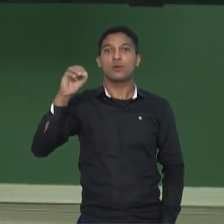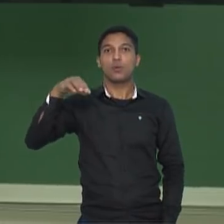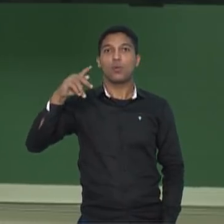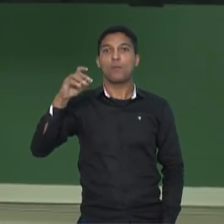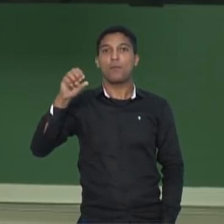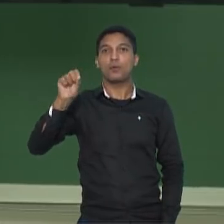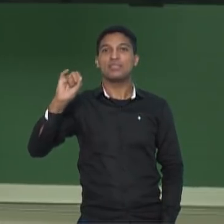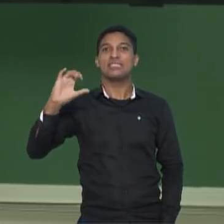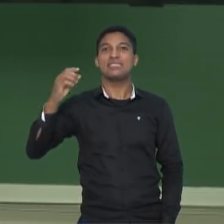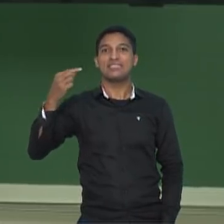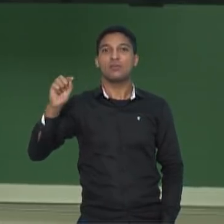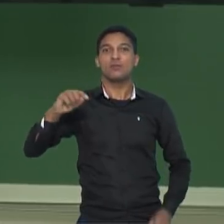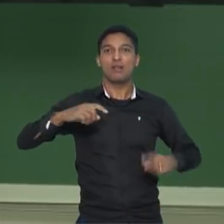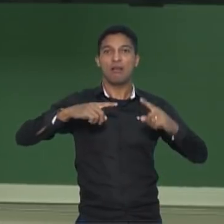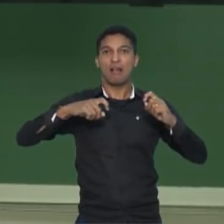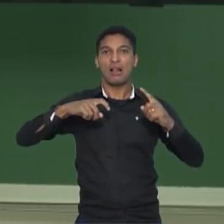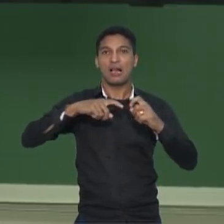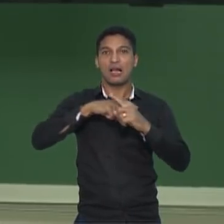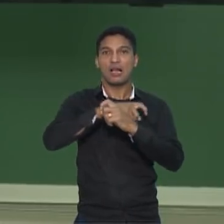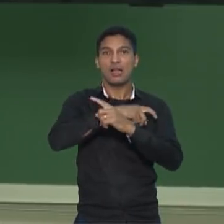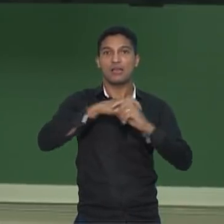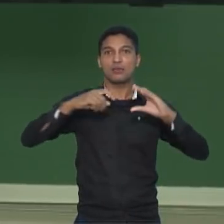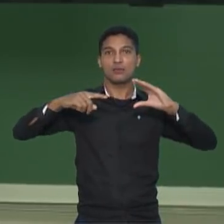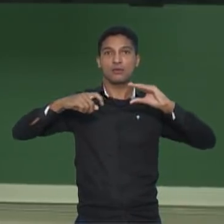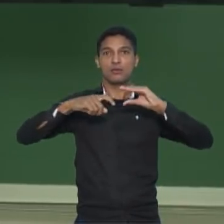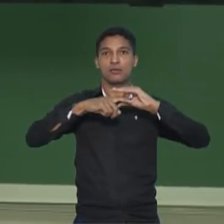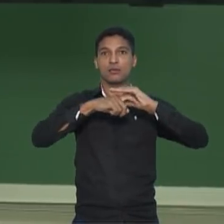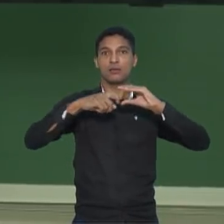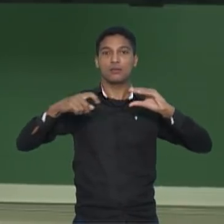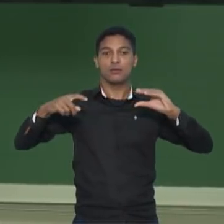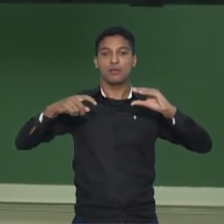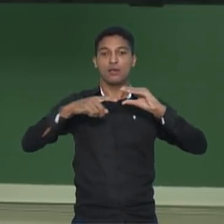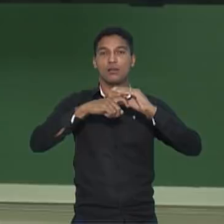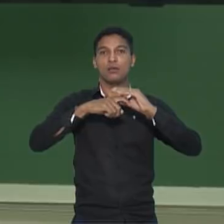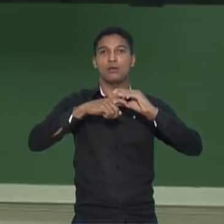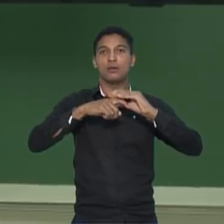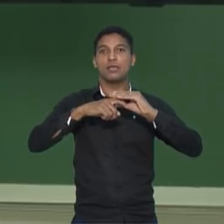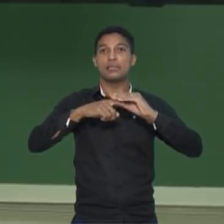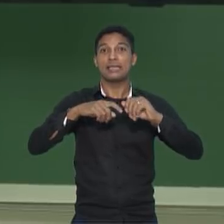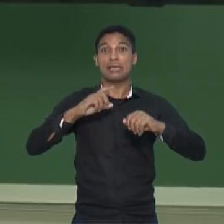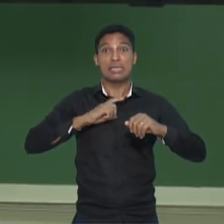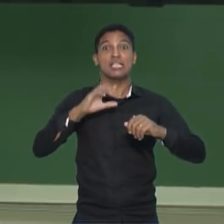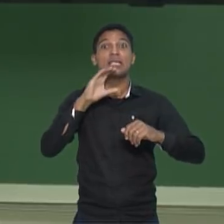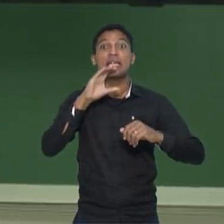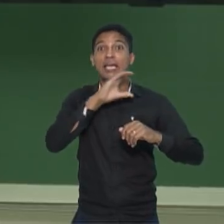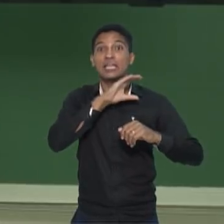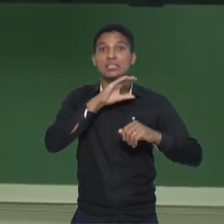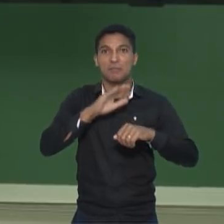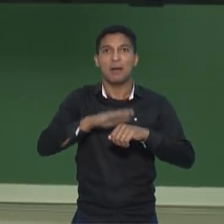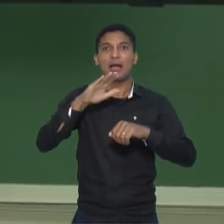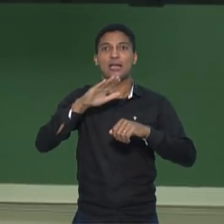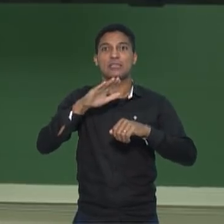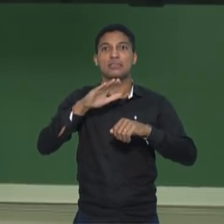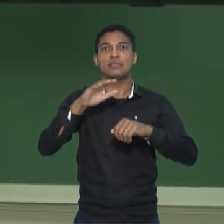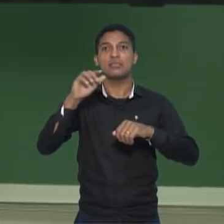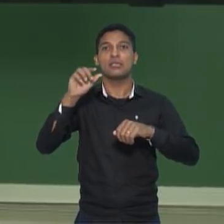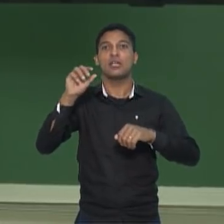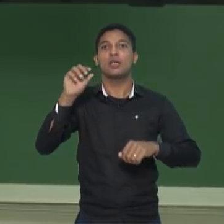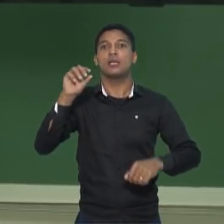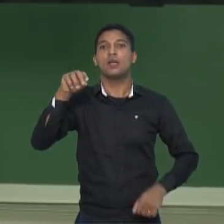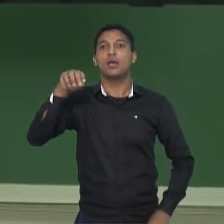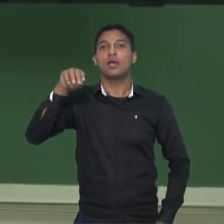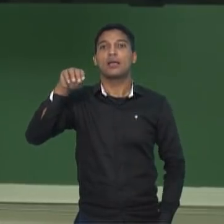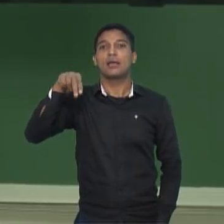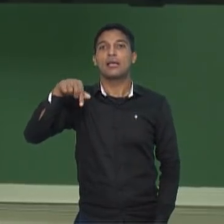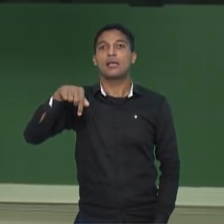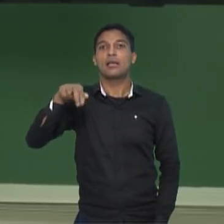restos orgânicos. Quanto mais úmido e quente, maior é essa decomposição, mais rápida,